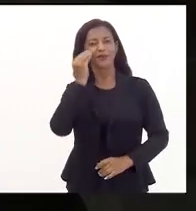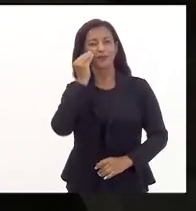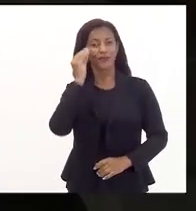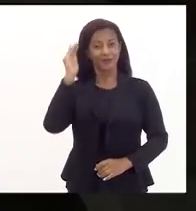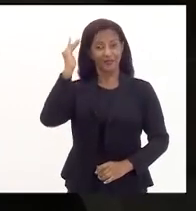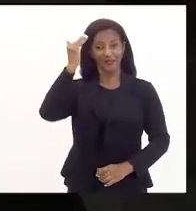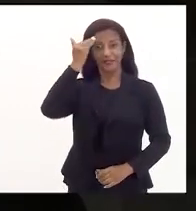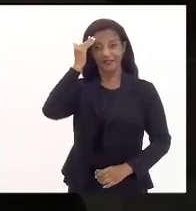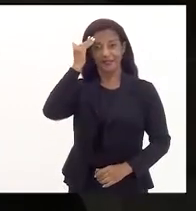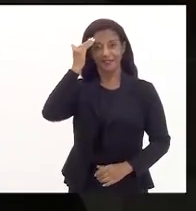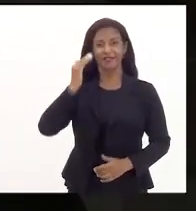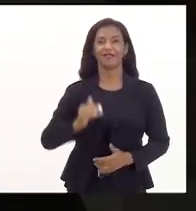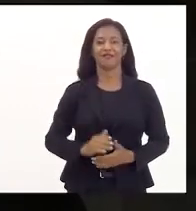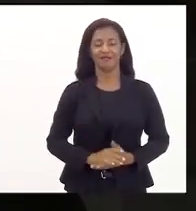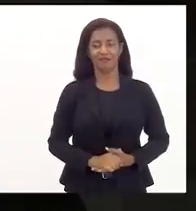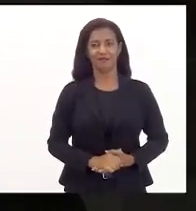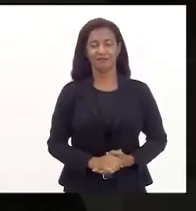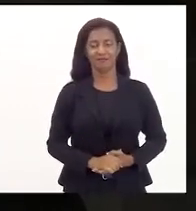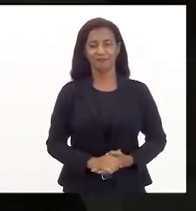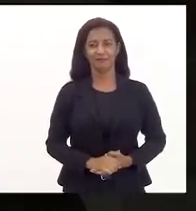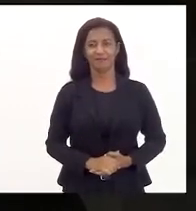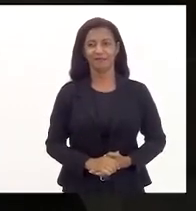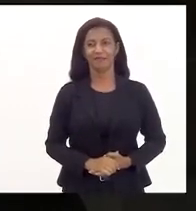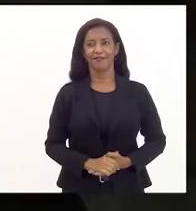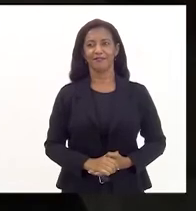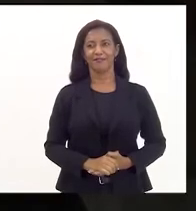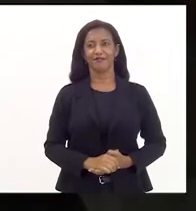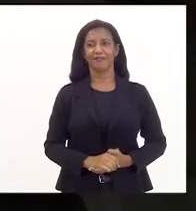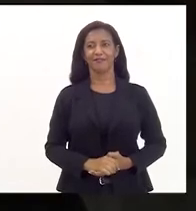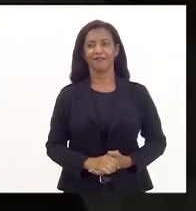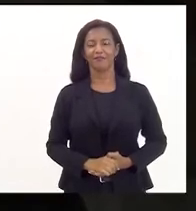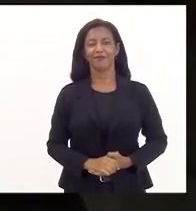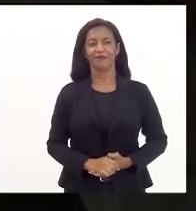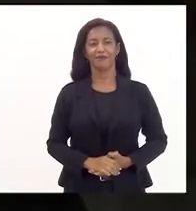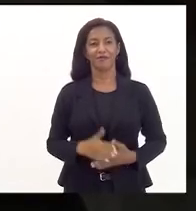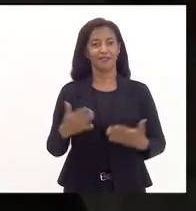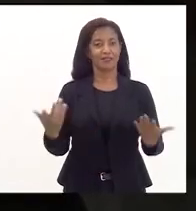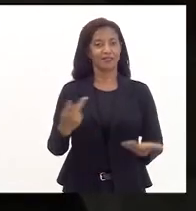entender. Senhor presidente, hoje,